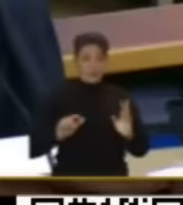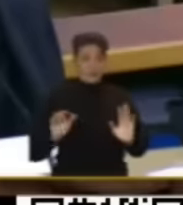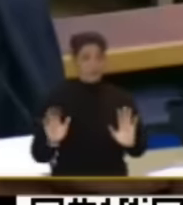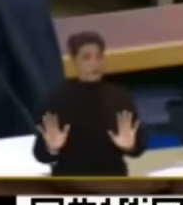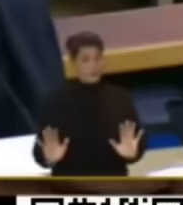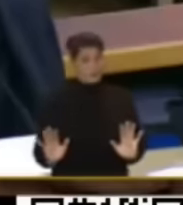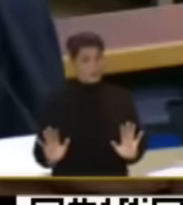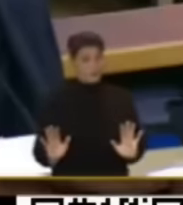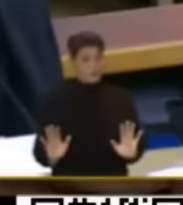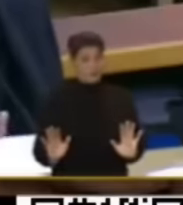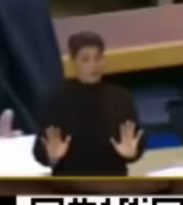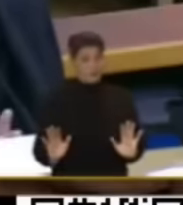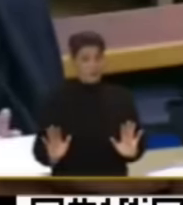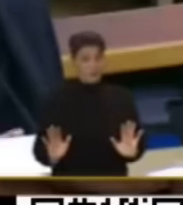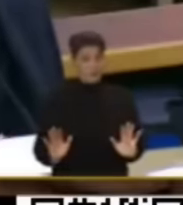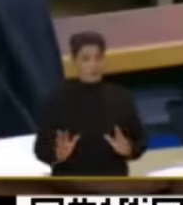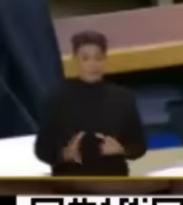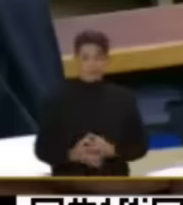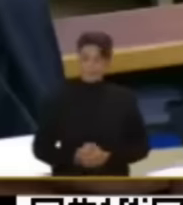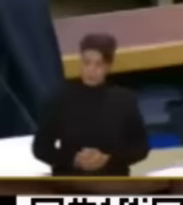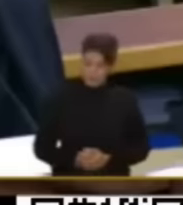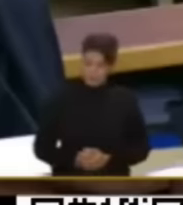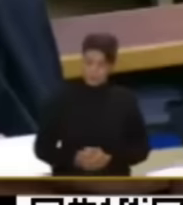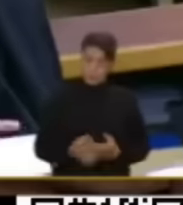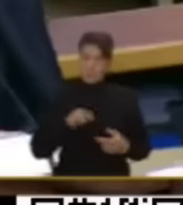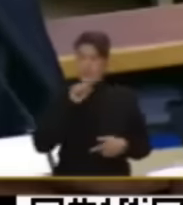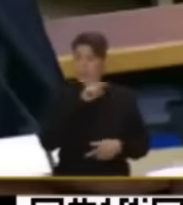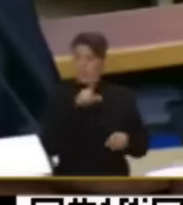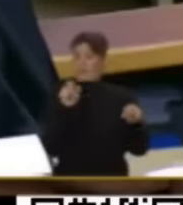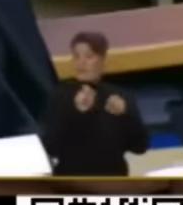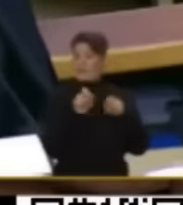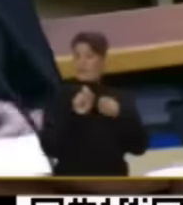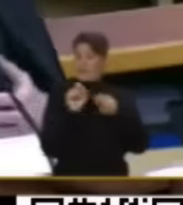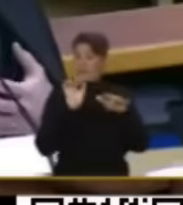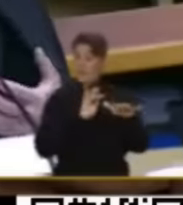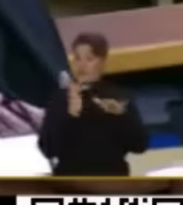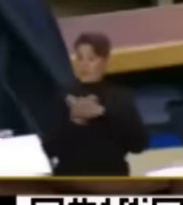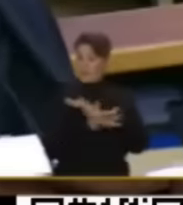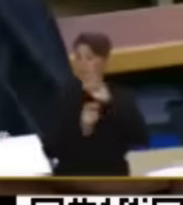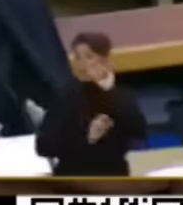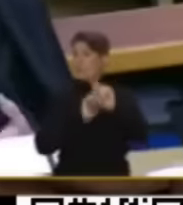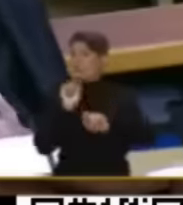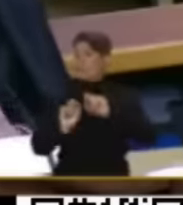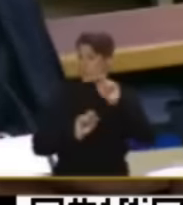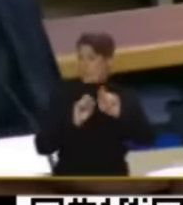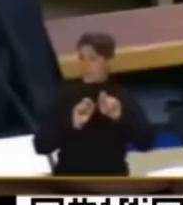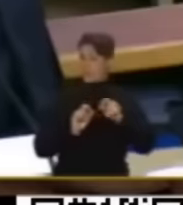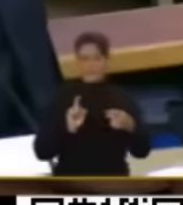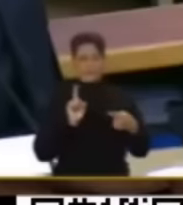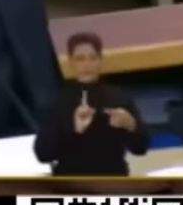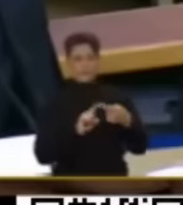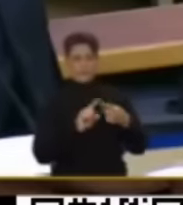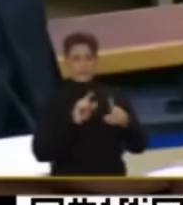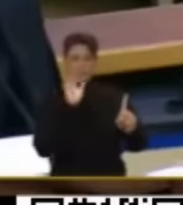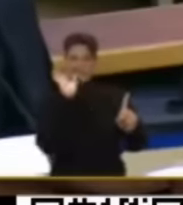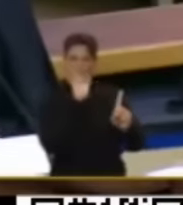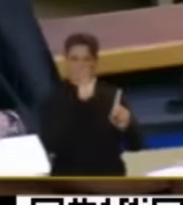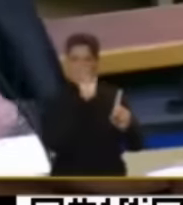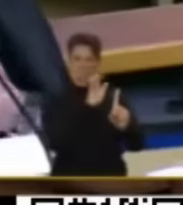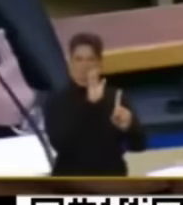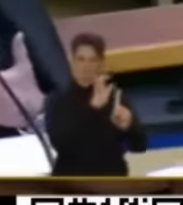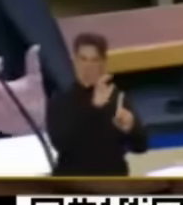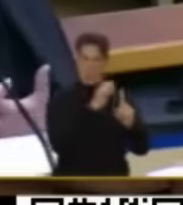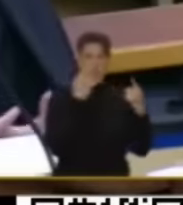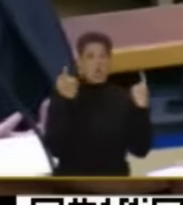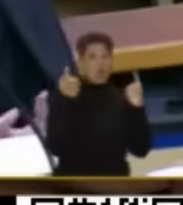claramente, em que o decano já se manifestou, o Procurador-Geral da República já se manifestou,